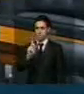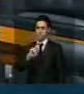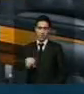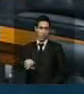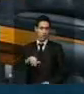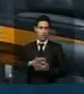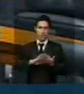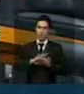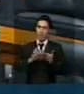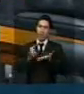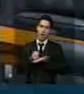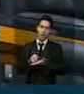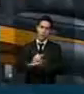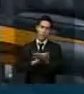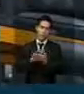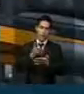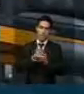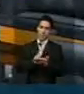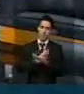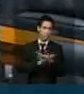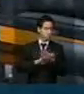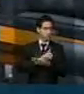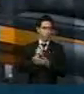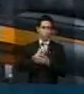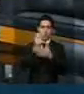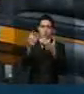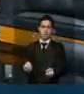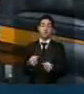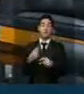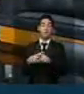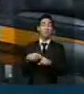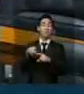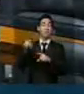de apoiar a aprovação deste, mediante ao descumprimento da Bolívia